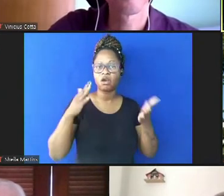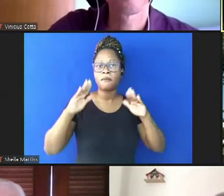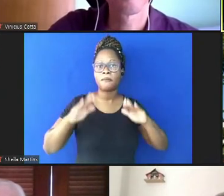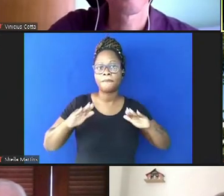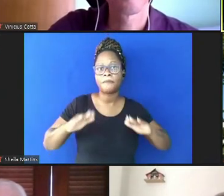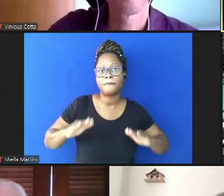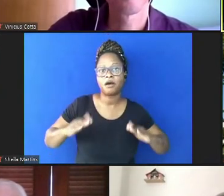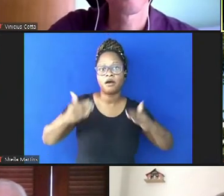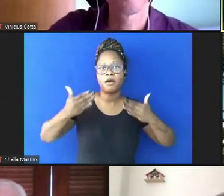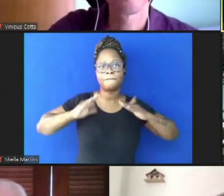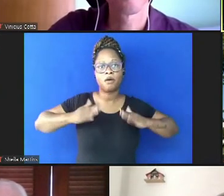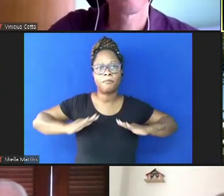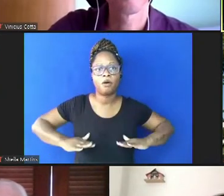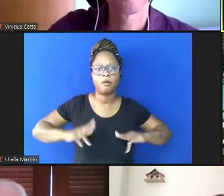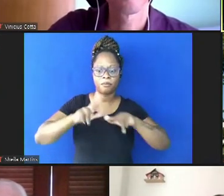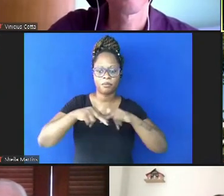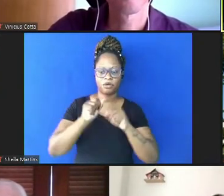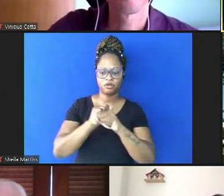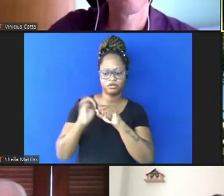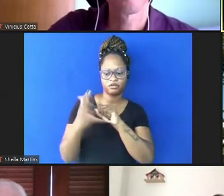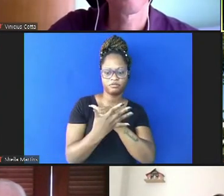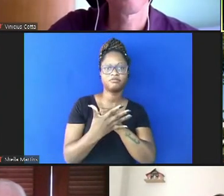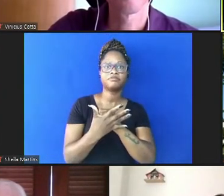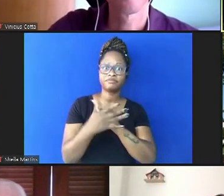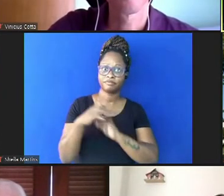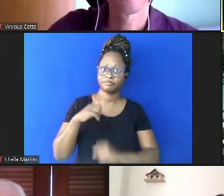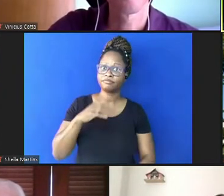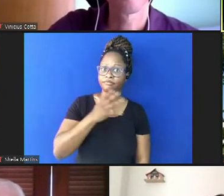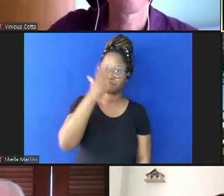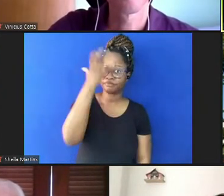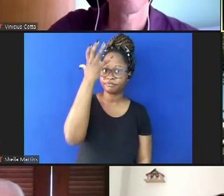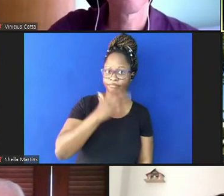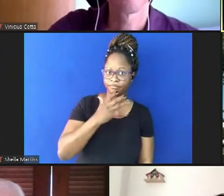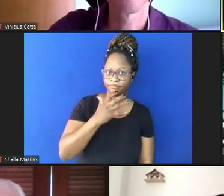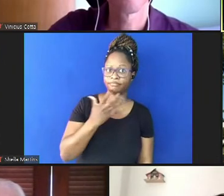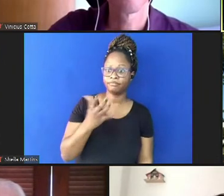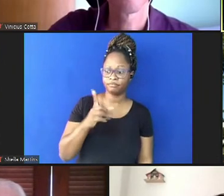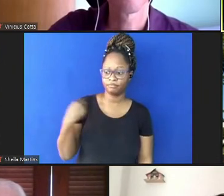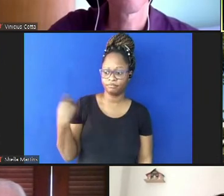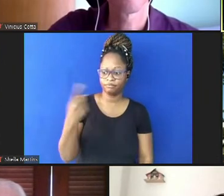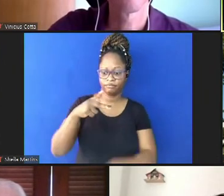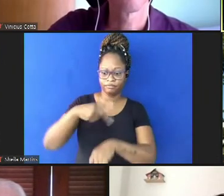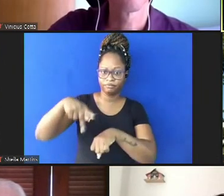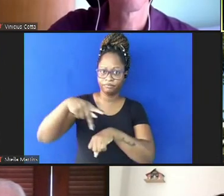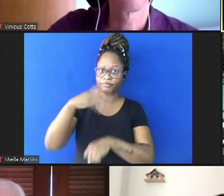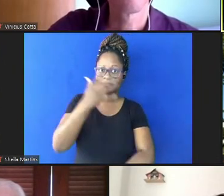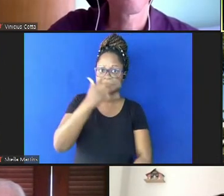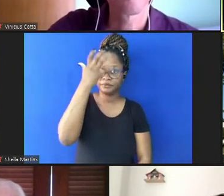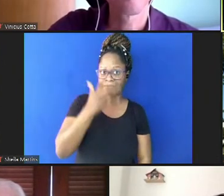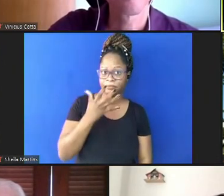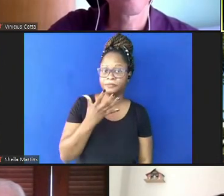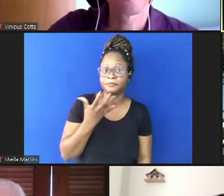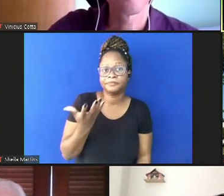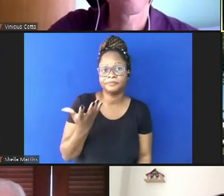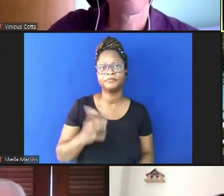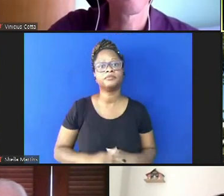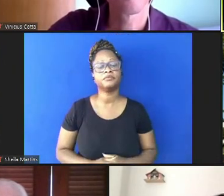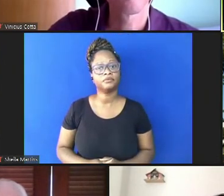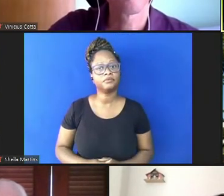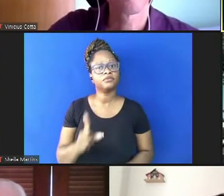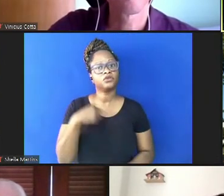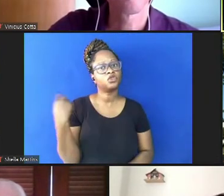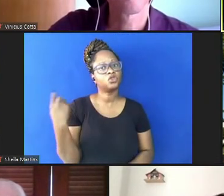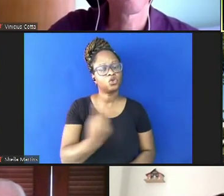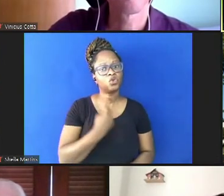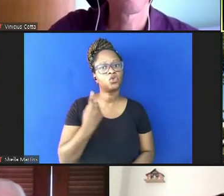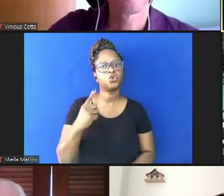das circunstâncias da pandemia, que ainda está grave, né, no nosso país, inclusive, mas nós,